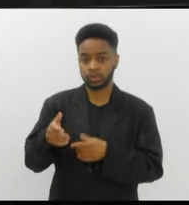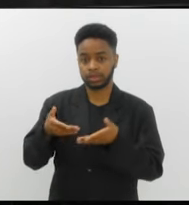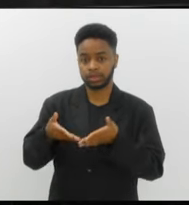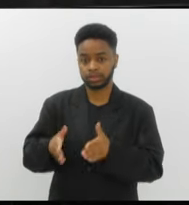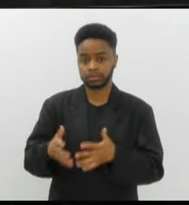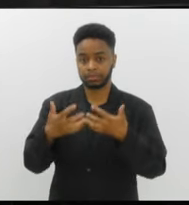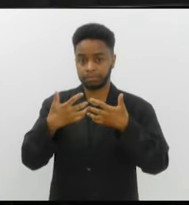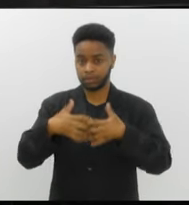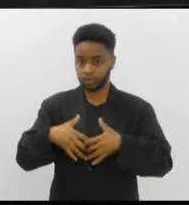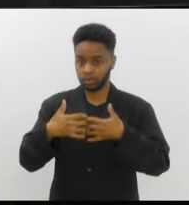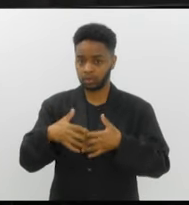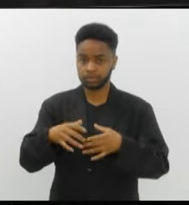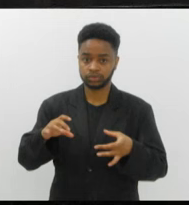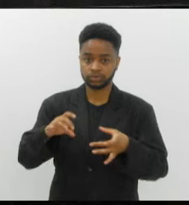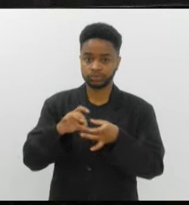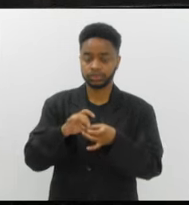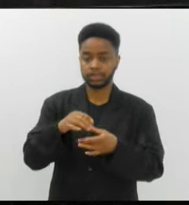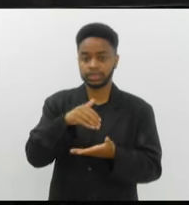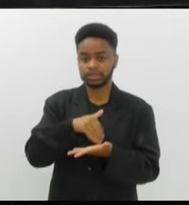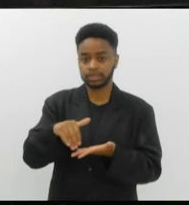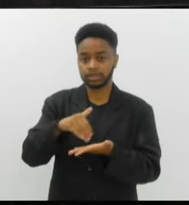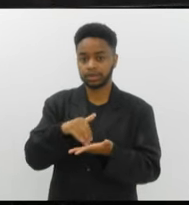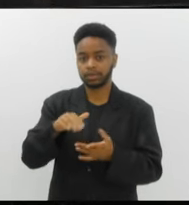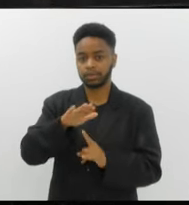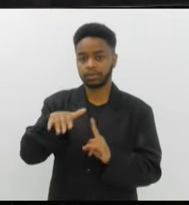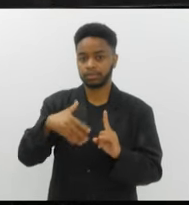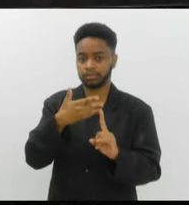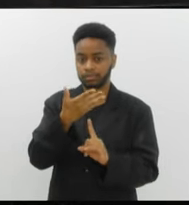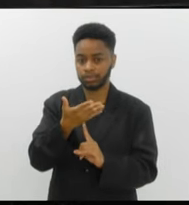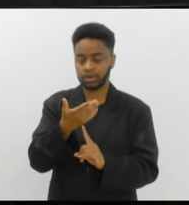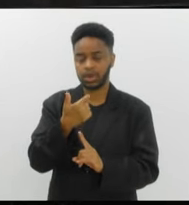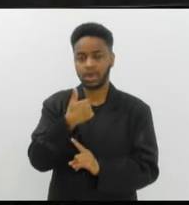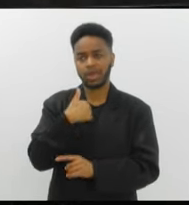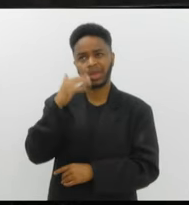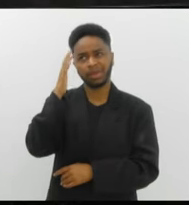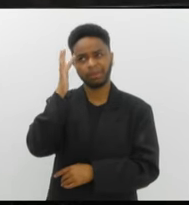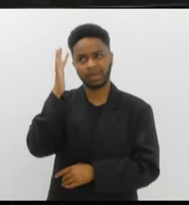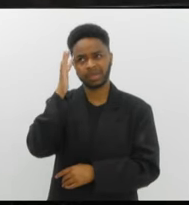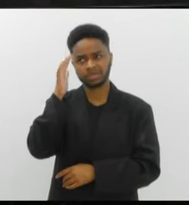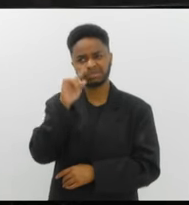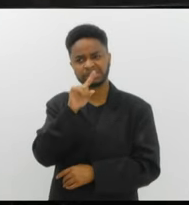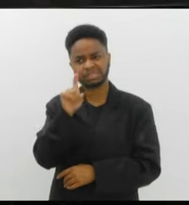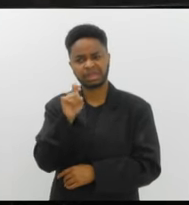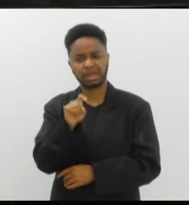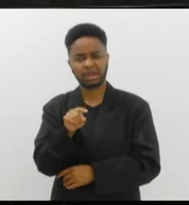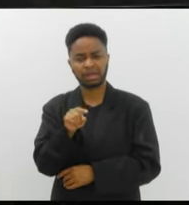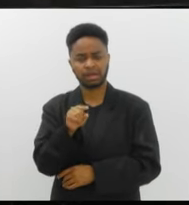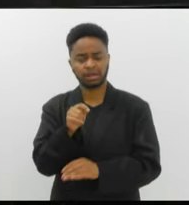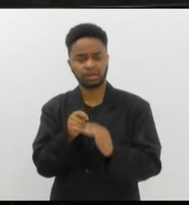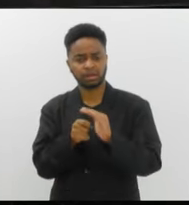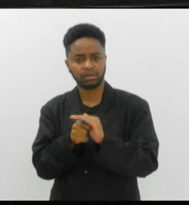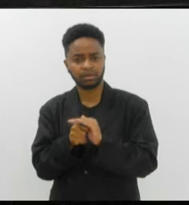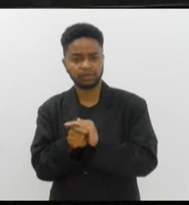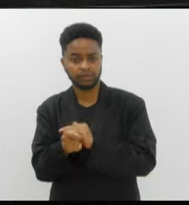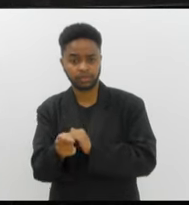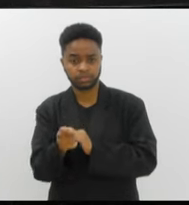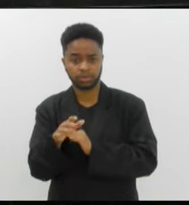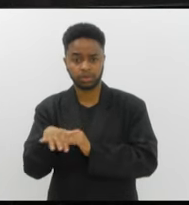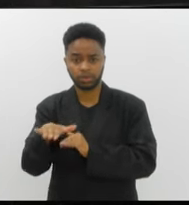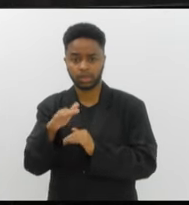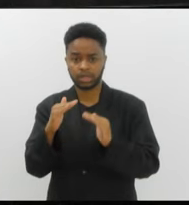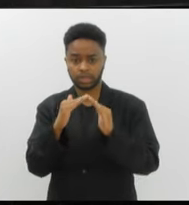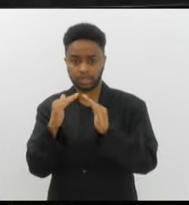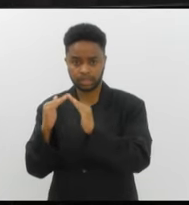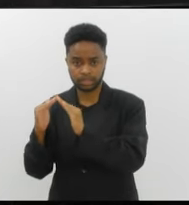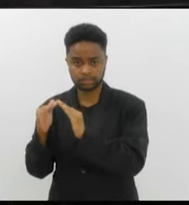Ambiente. Eu me pergunto, será que os investimentos de habitação de